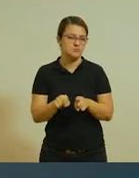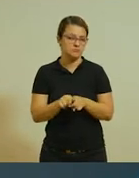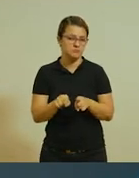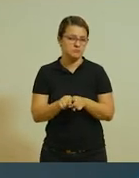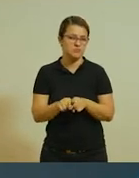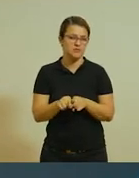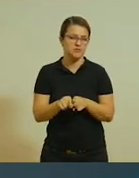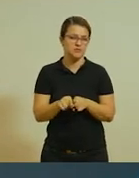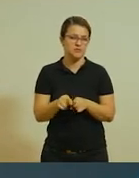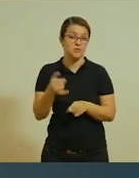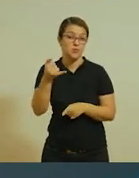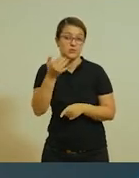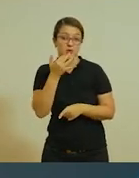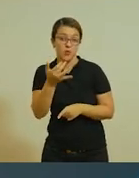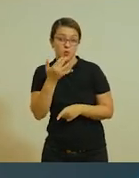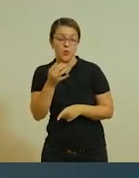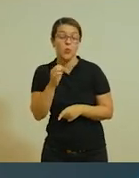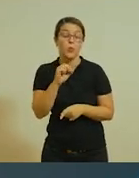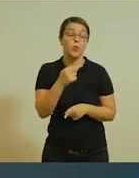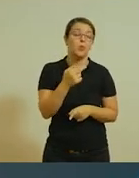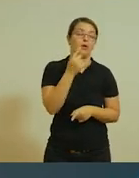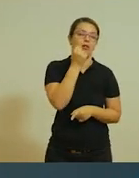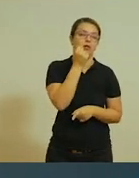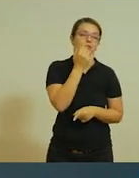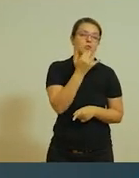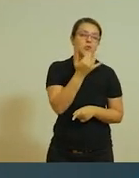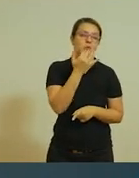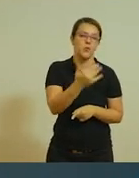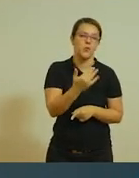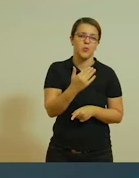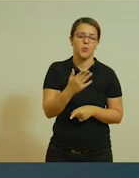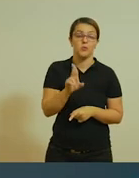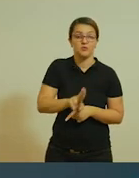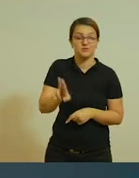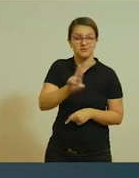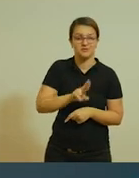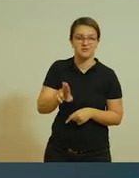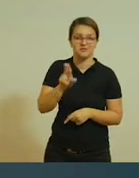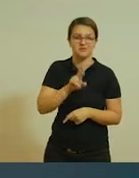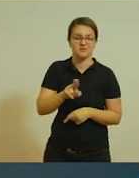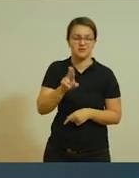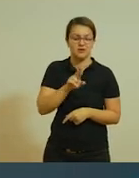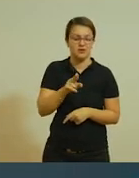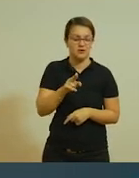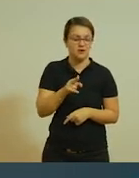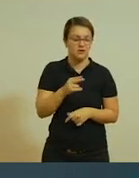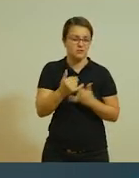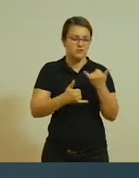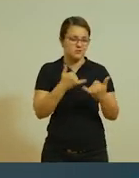trabalhe com as canetinhas ou com os lápis de cor que a criança tem do material. Isso vai facilitar o